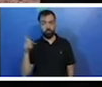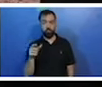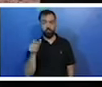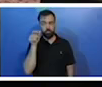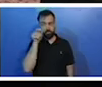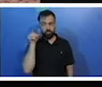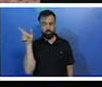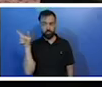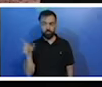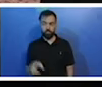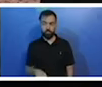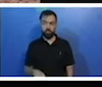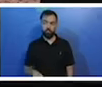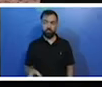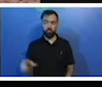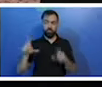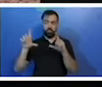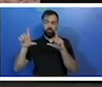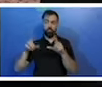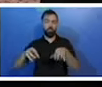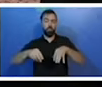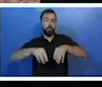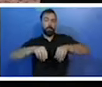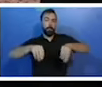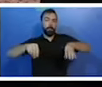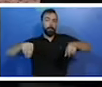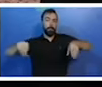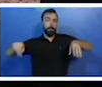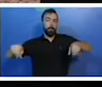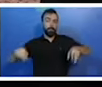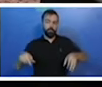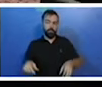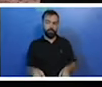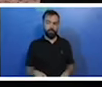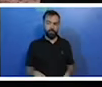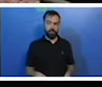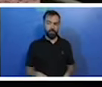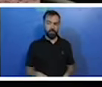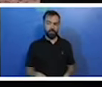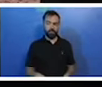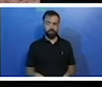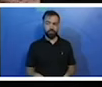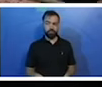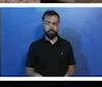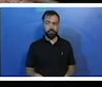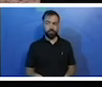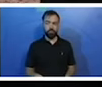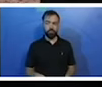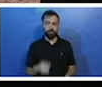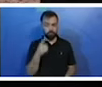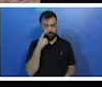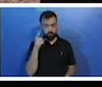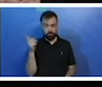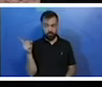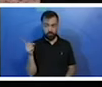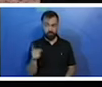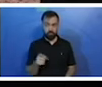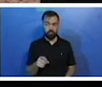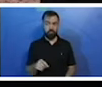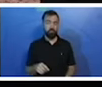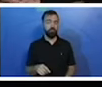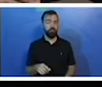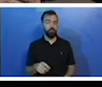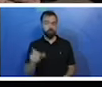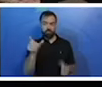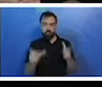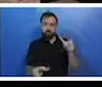temos uma imagem, ó. Aqui até na terra, né? Tem algumas que são feitas na terra. Então nós estamos vendo aqui, ó,